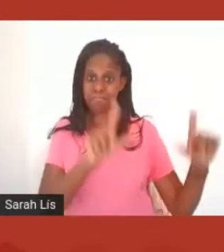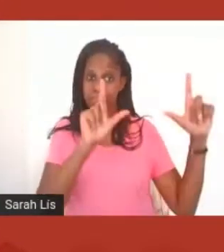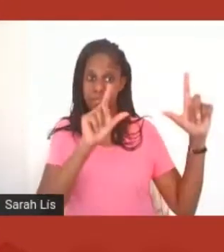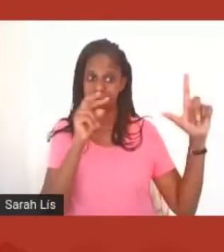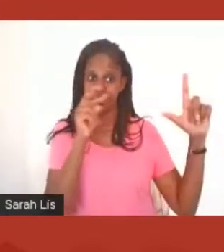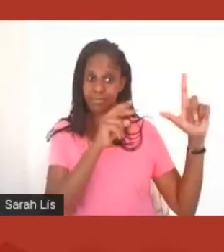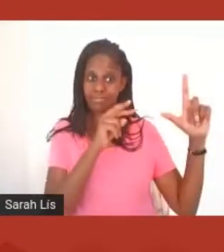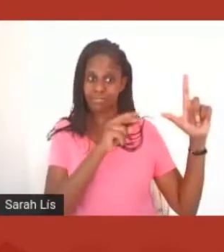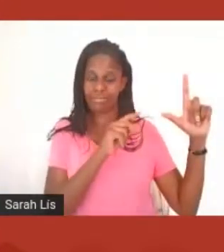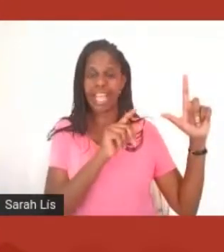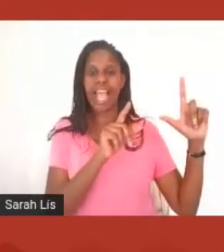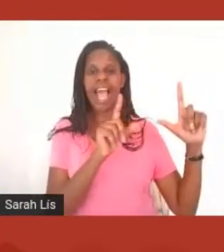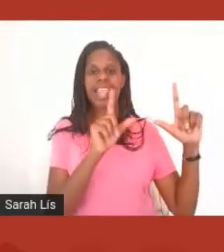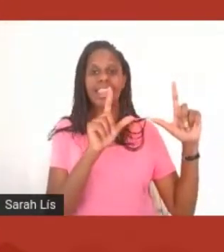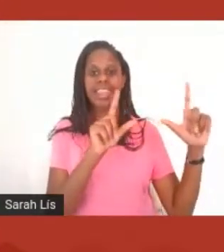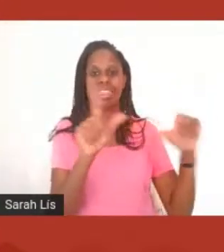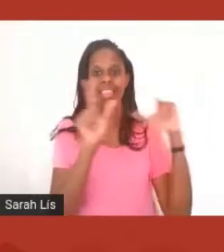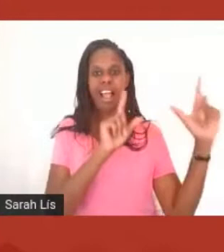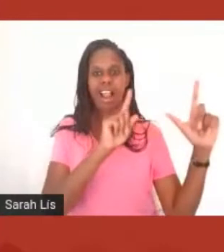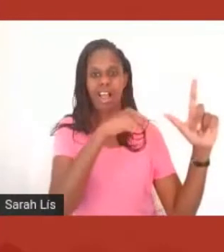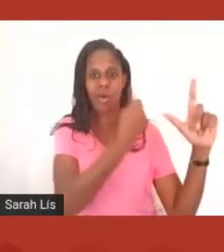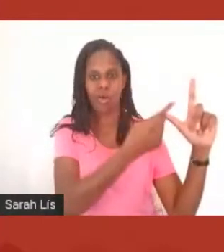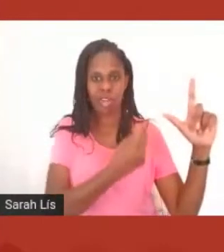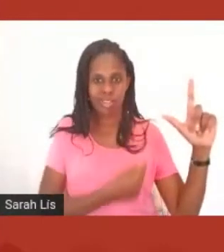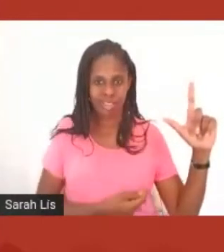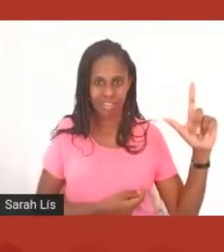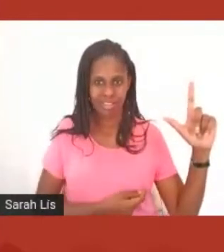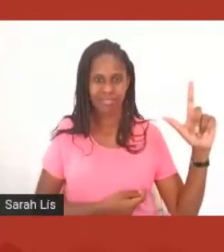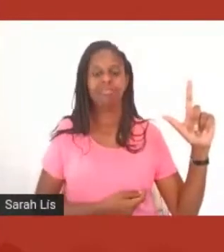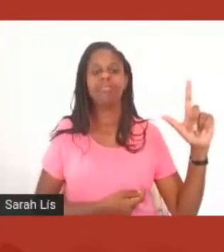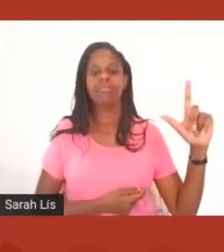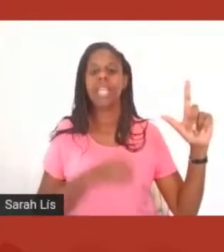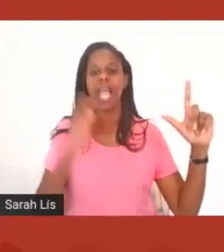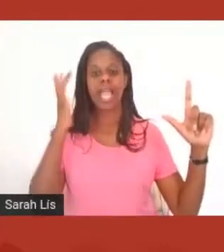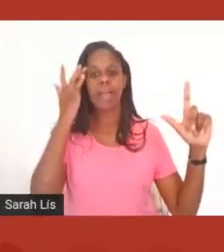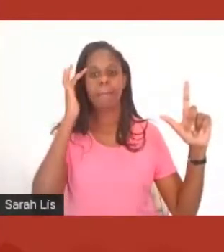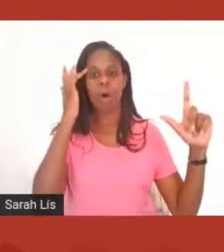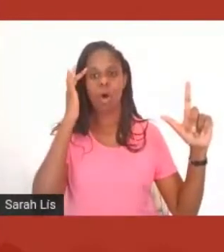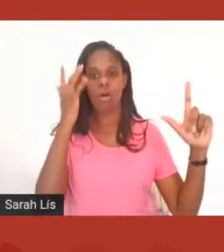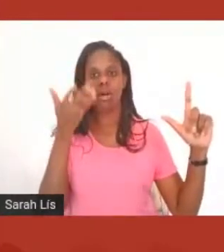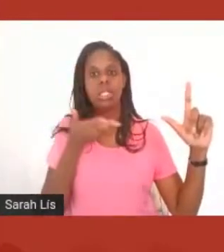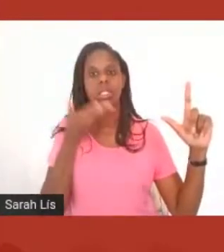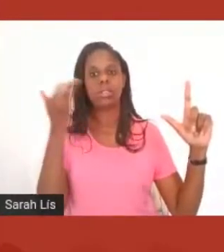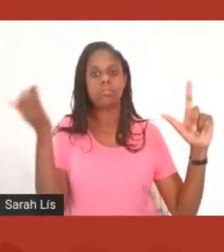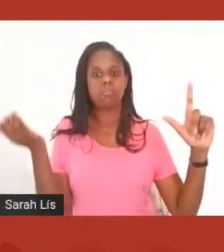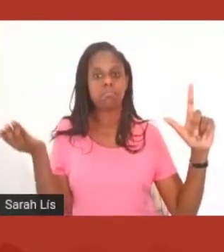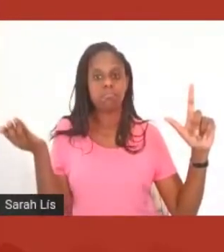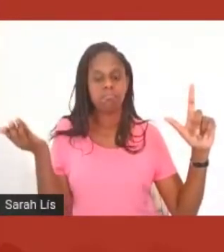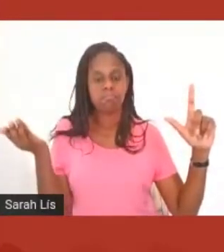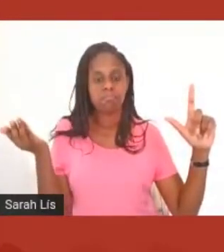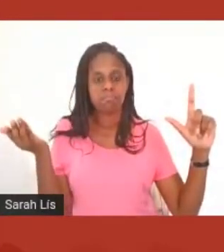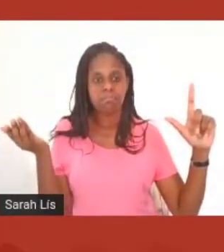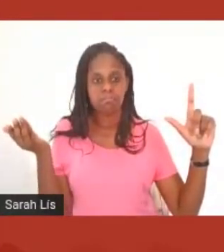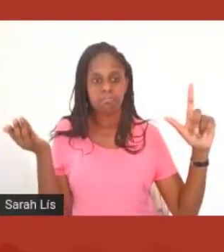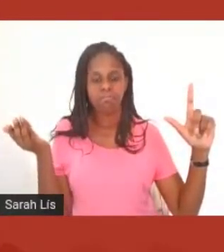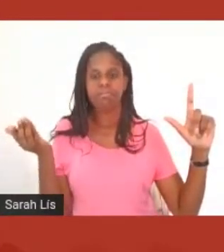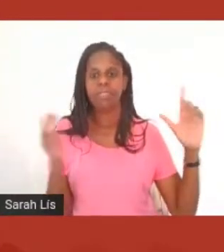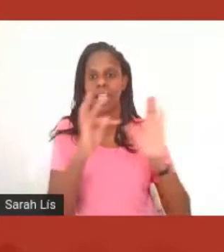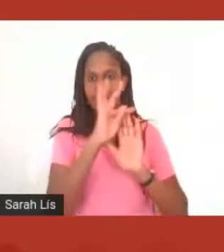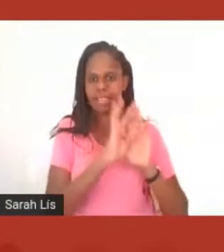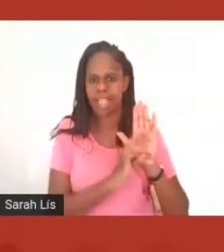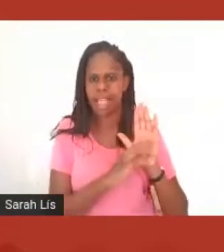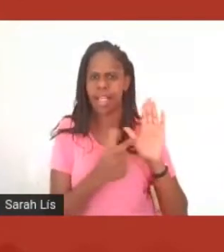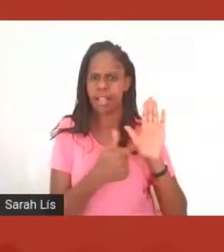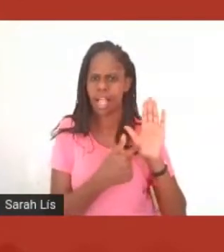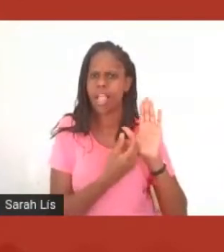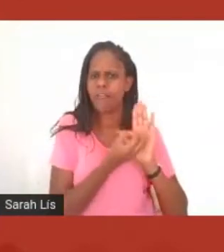tela seguinte, né? Tem quais são as hipóteses, né? Então, assim... O texto traz